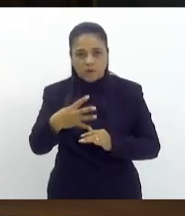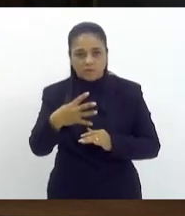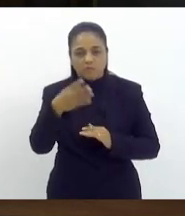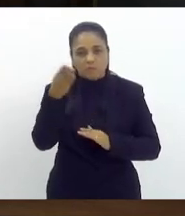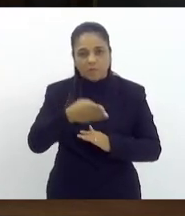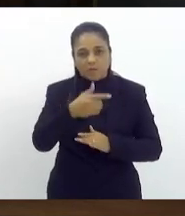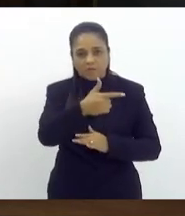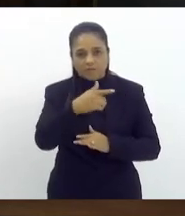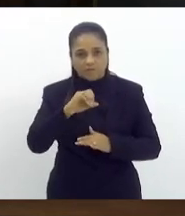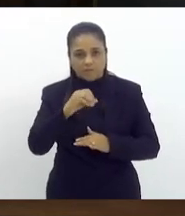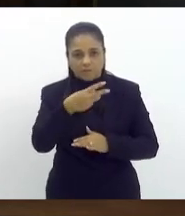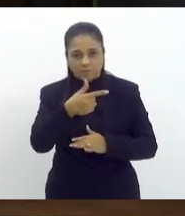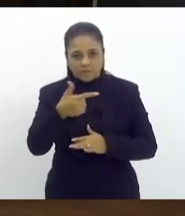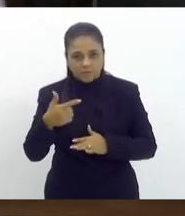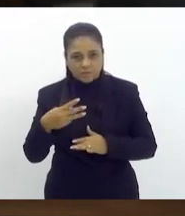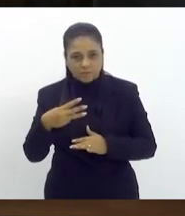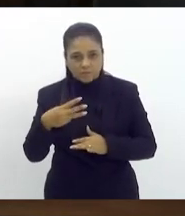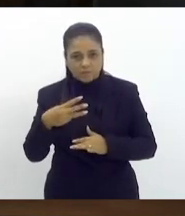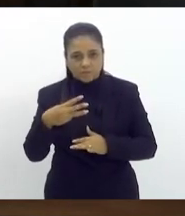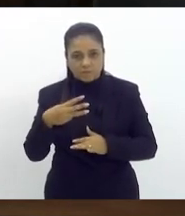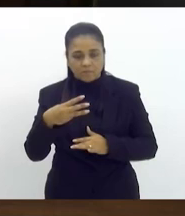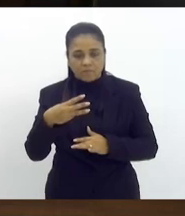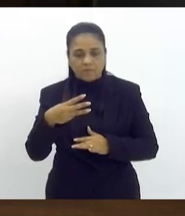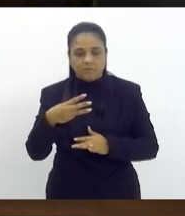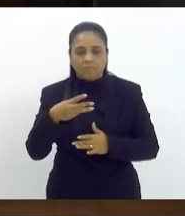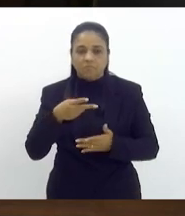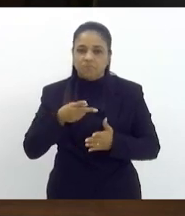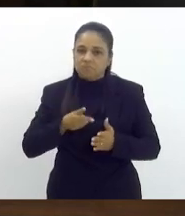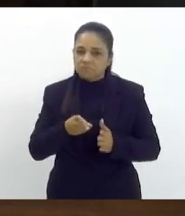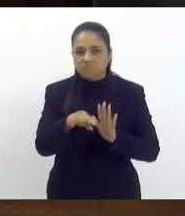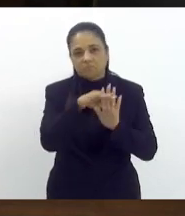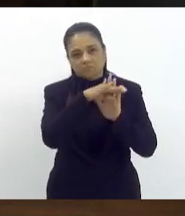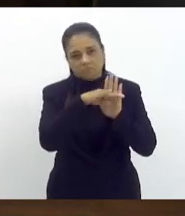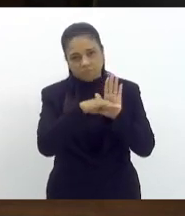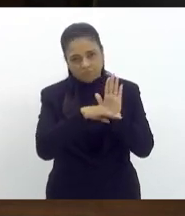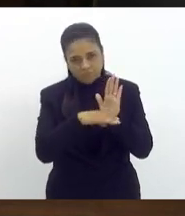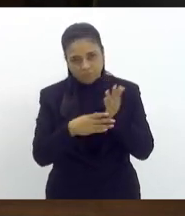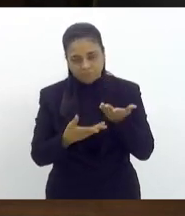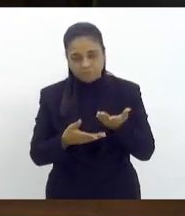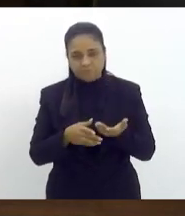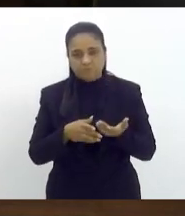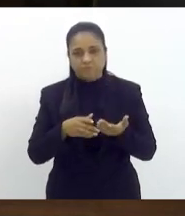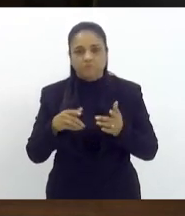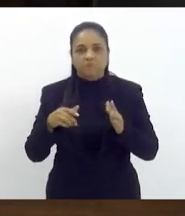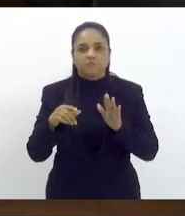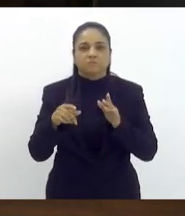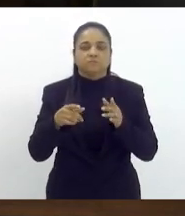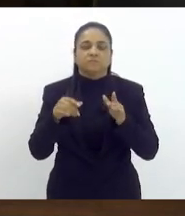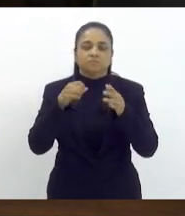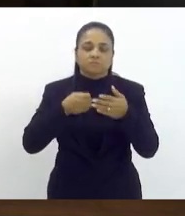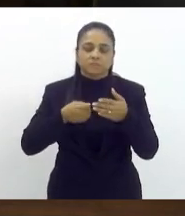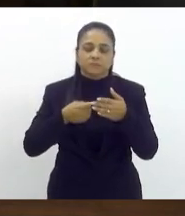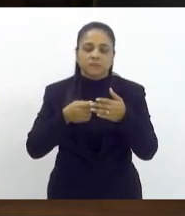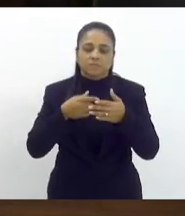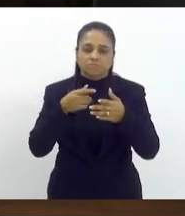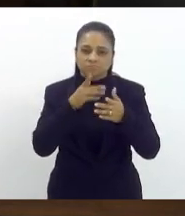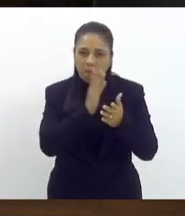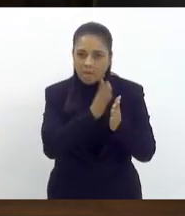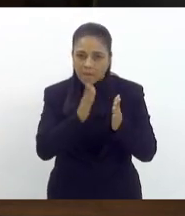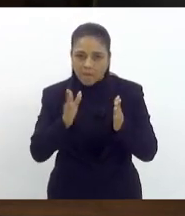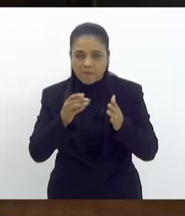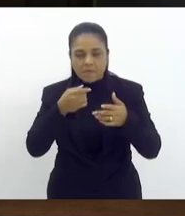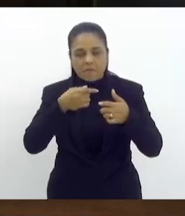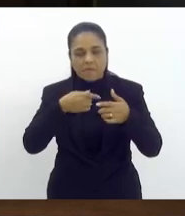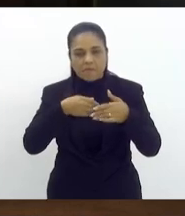23 ainda não vamos seguir na pauta aqui entre habitações diária em